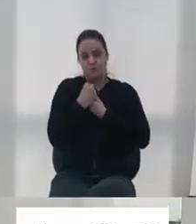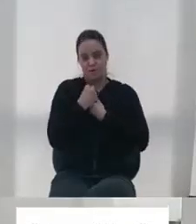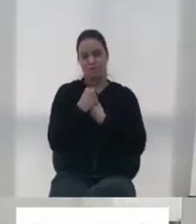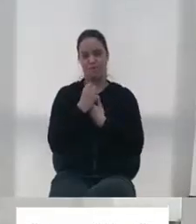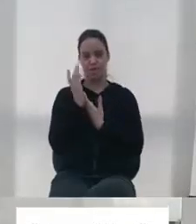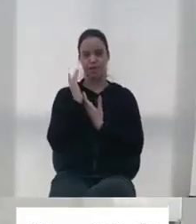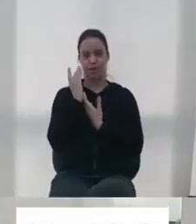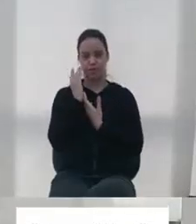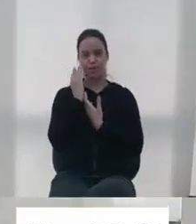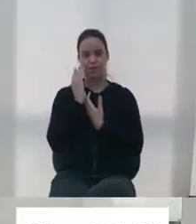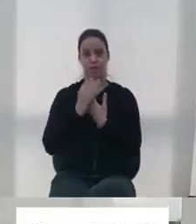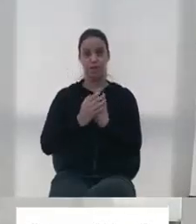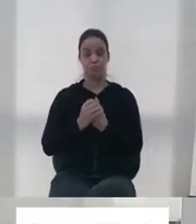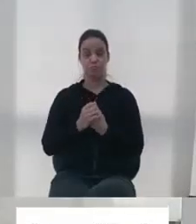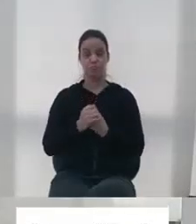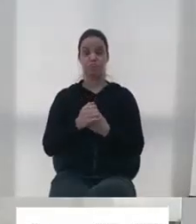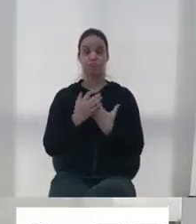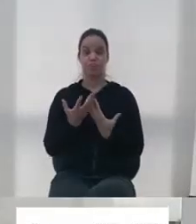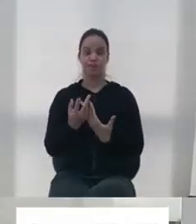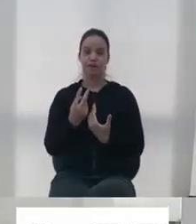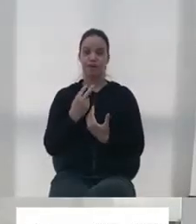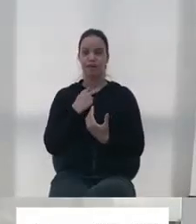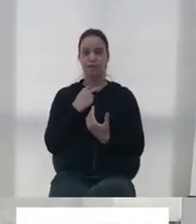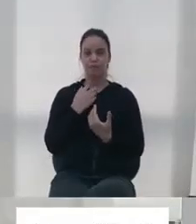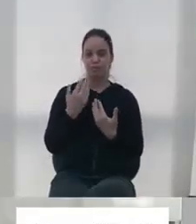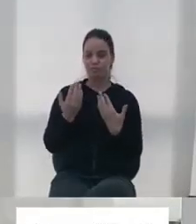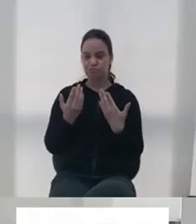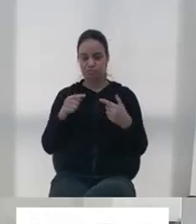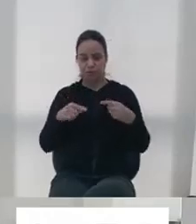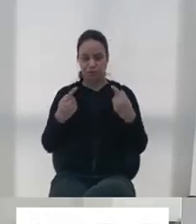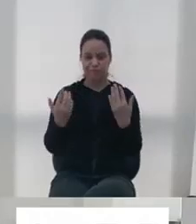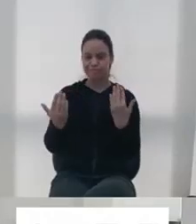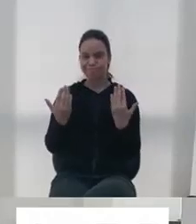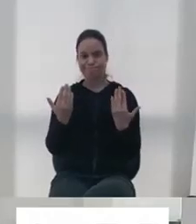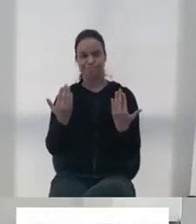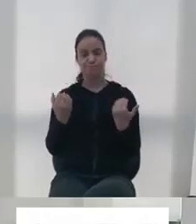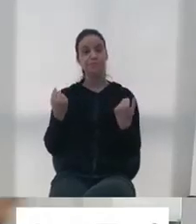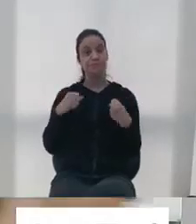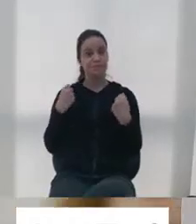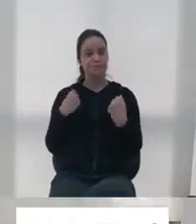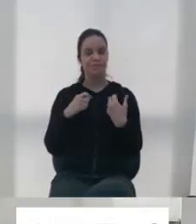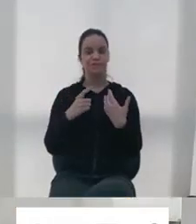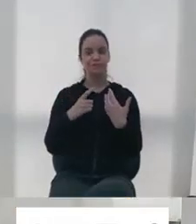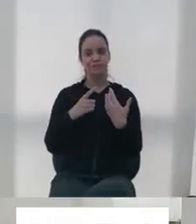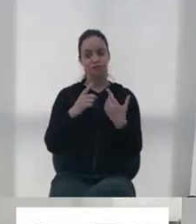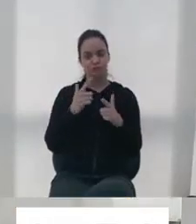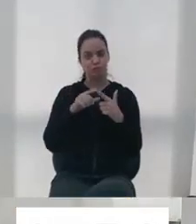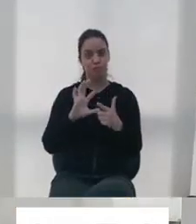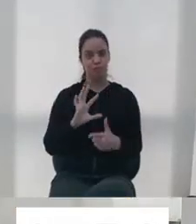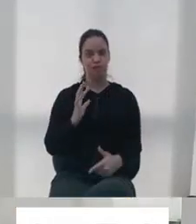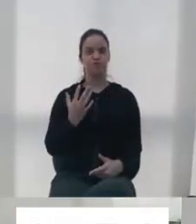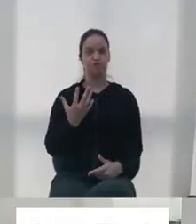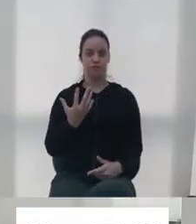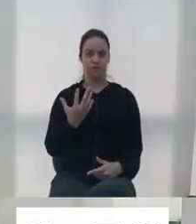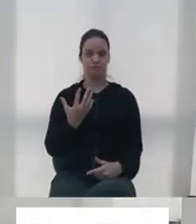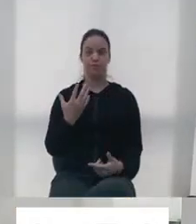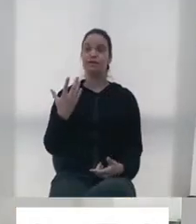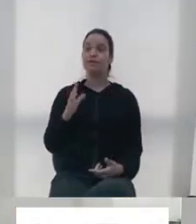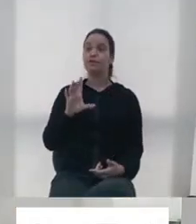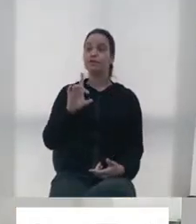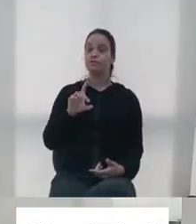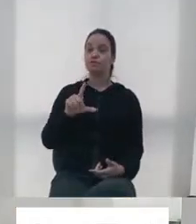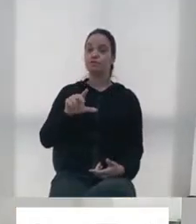esse pedido e essa demanda. A gente não pode ficar no meio desse conflito e desse impasse. A gente precisa de solução, doutora Luciana,